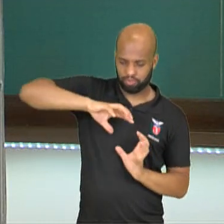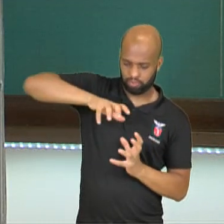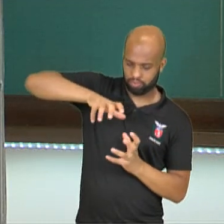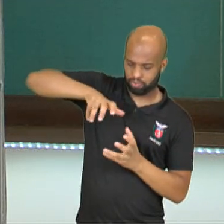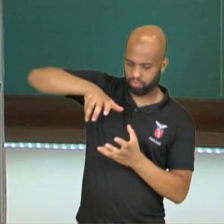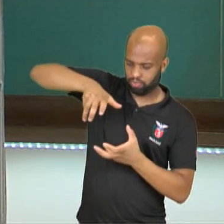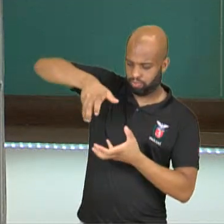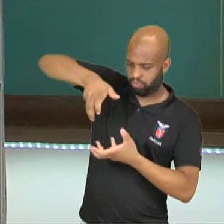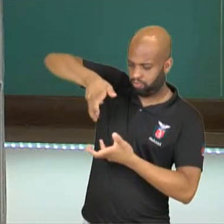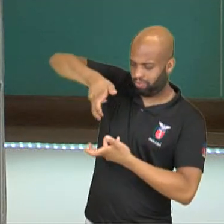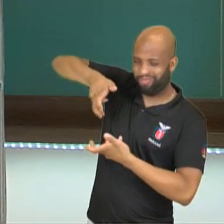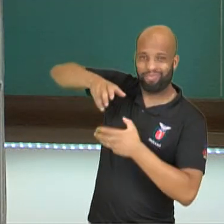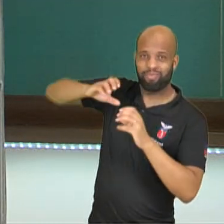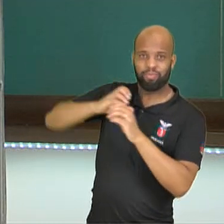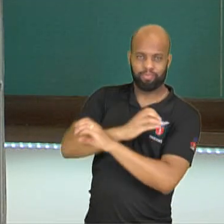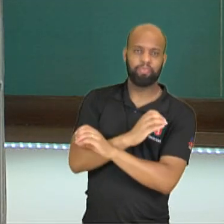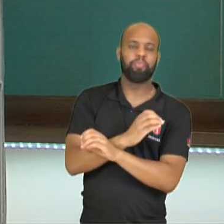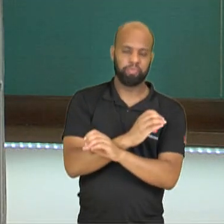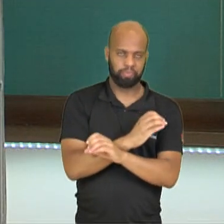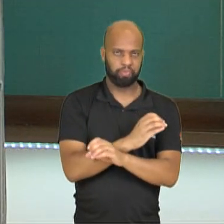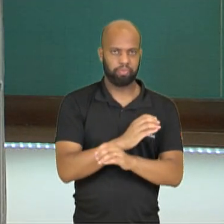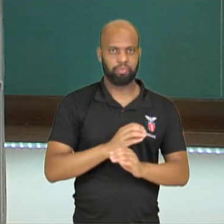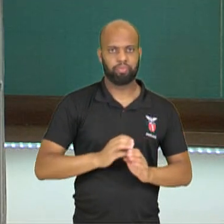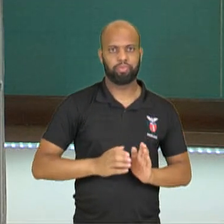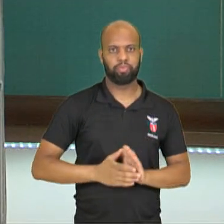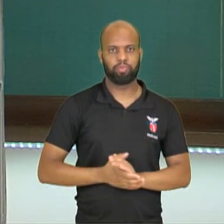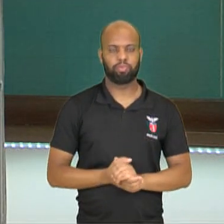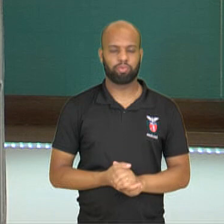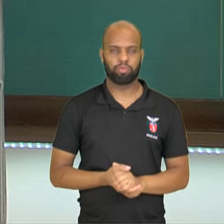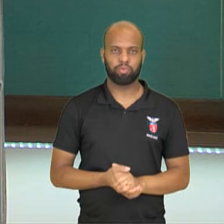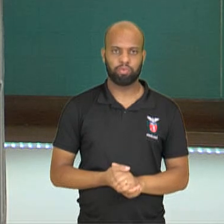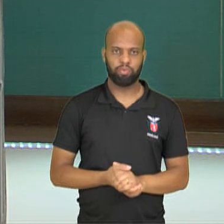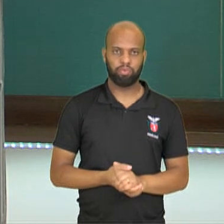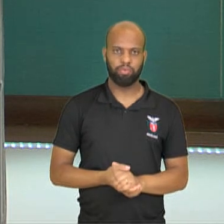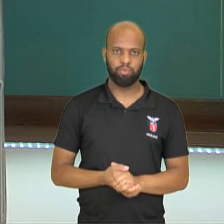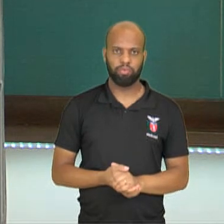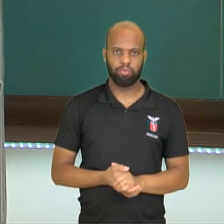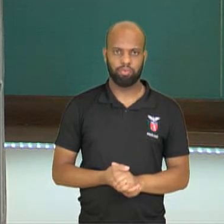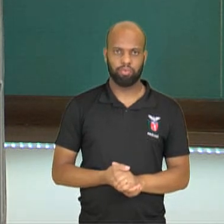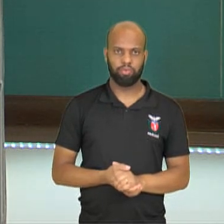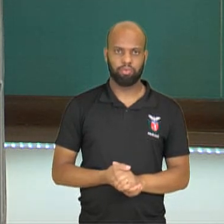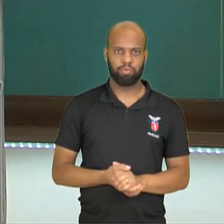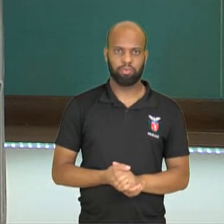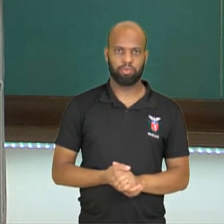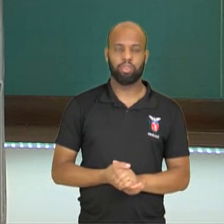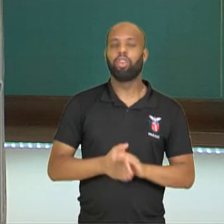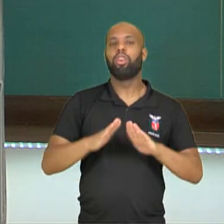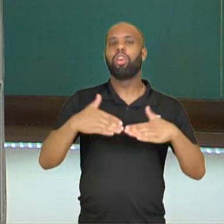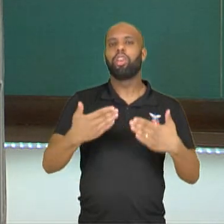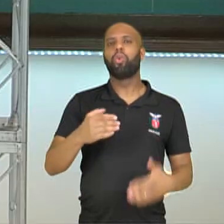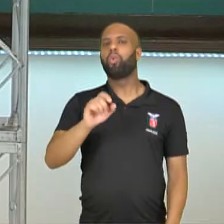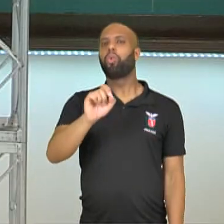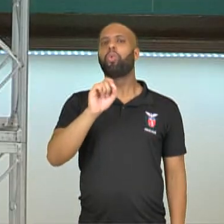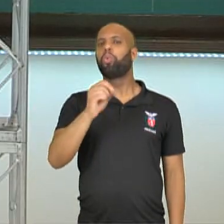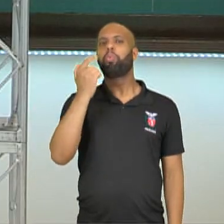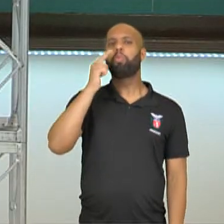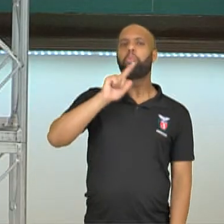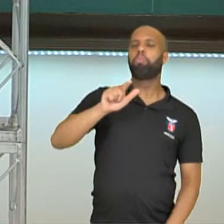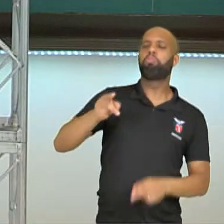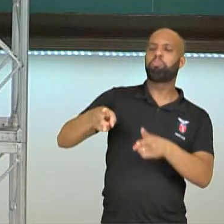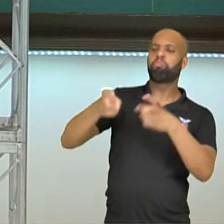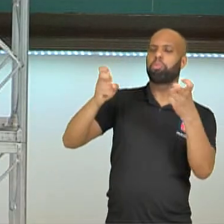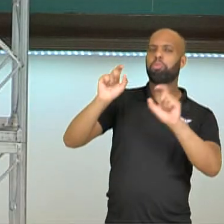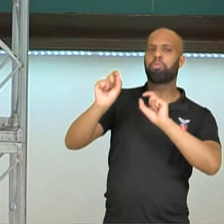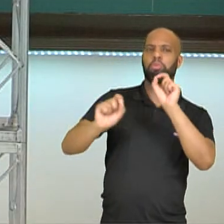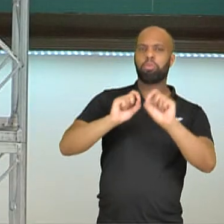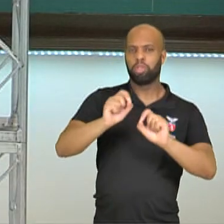de um ponto, consiga dar toda a volta em torno do seu eixo, e voltar ao local inicial. E aí o que a gente consegue